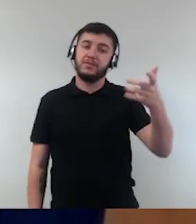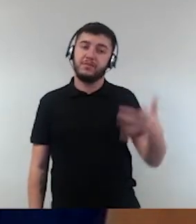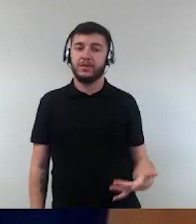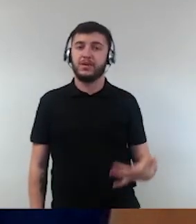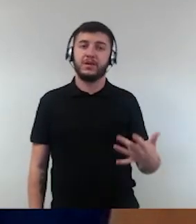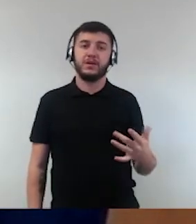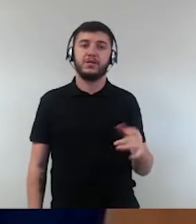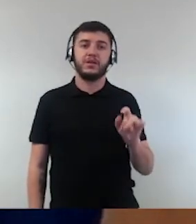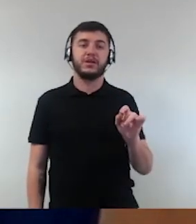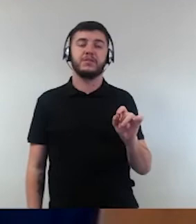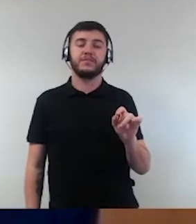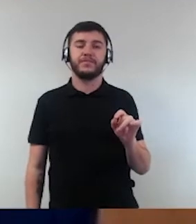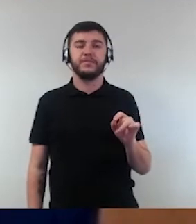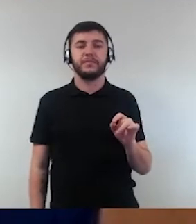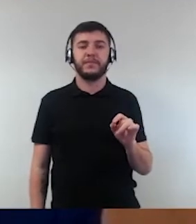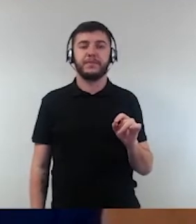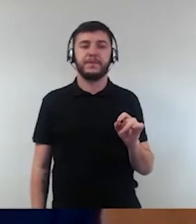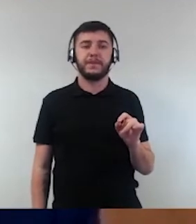de consideração.